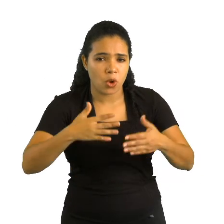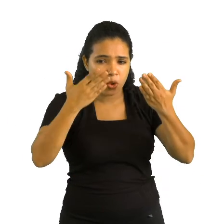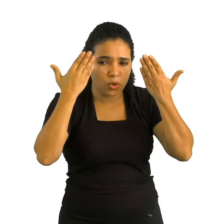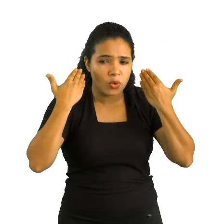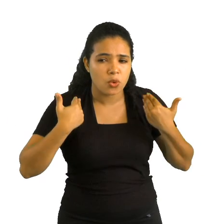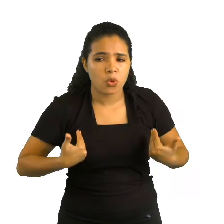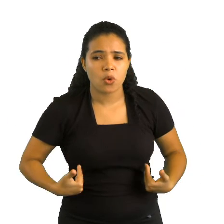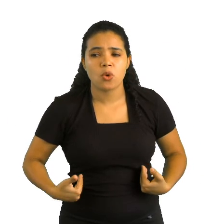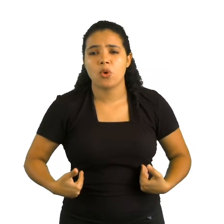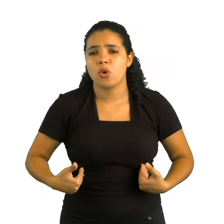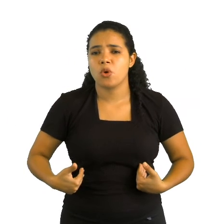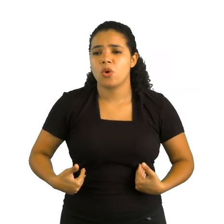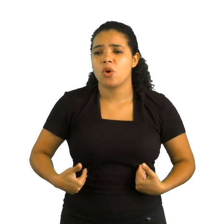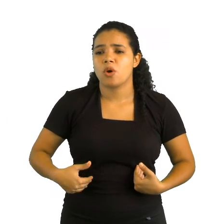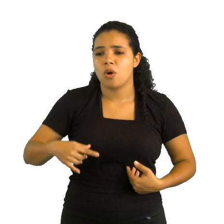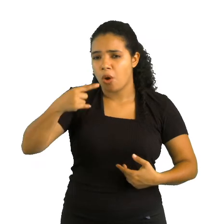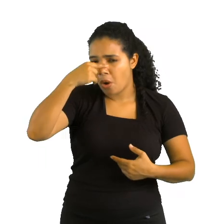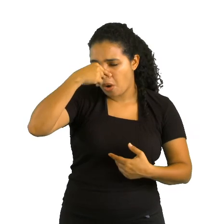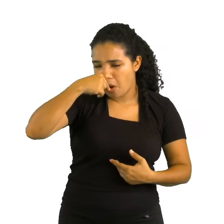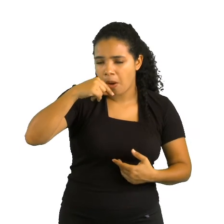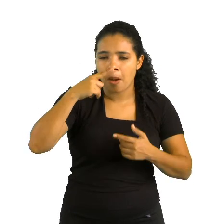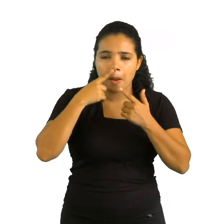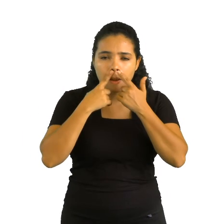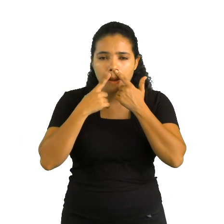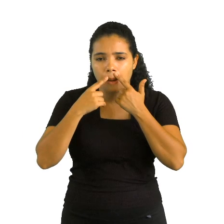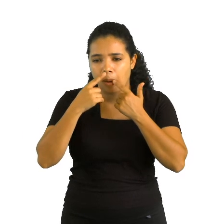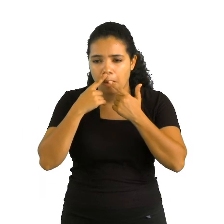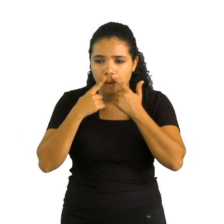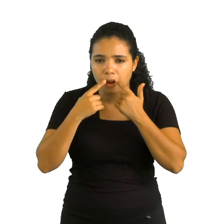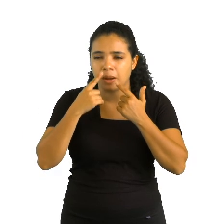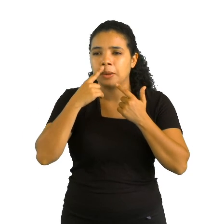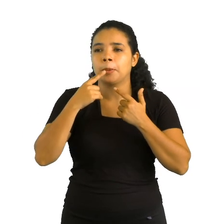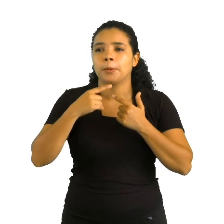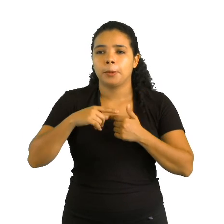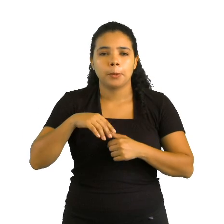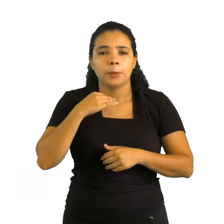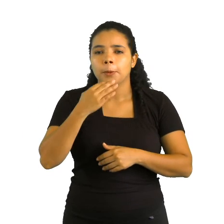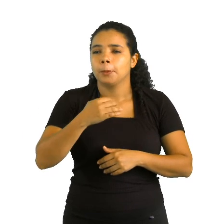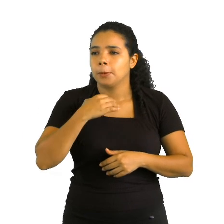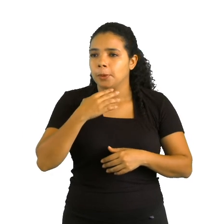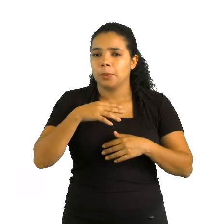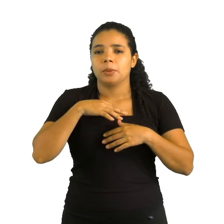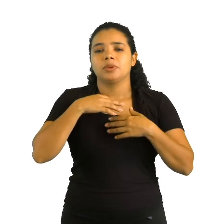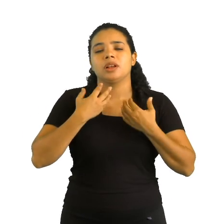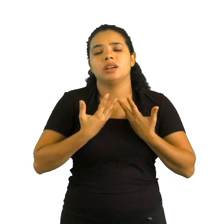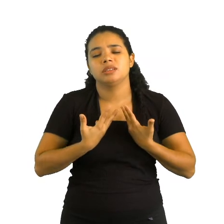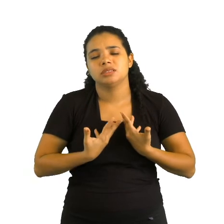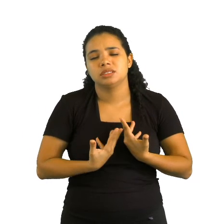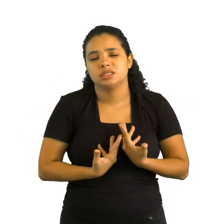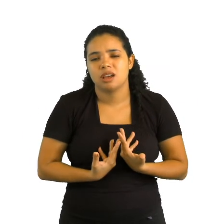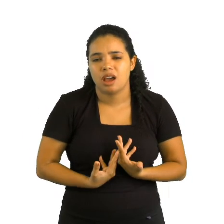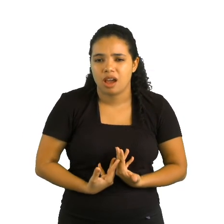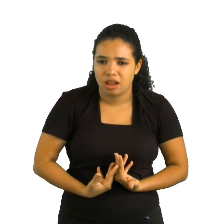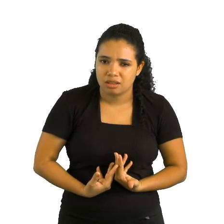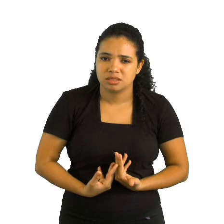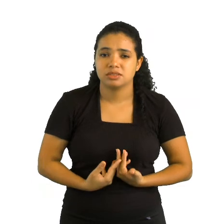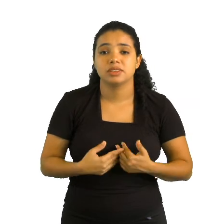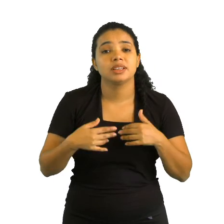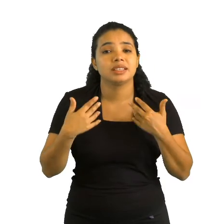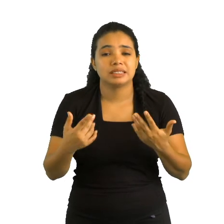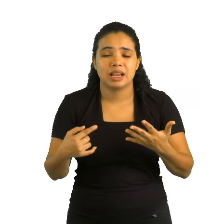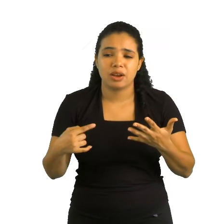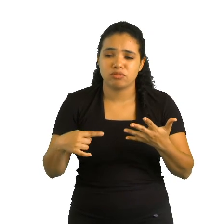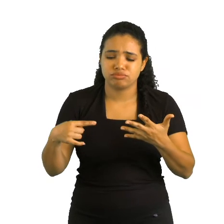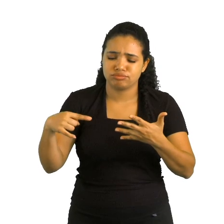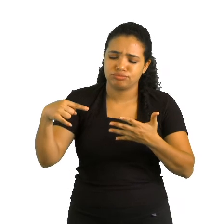corpo, coriza, nariz entupido, cansaço. Então, assim, são quase